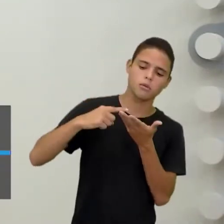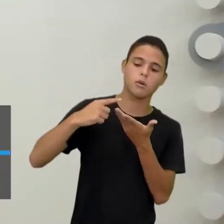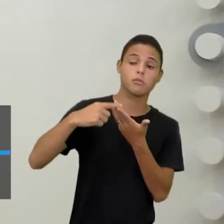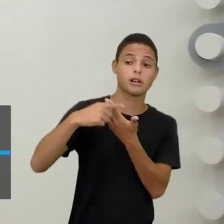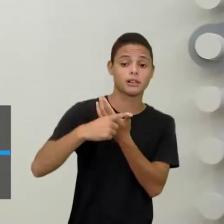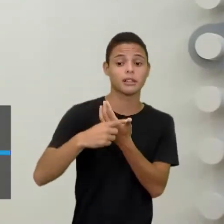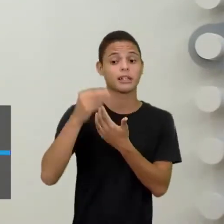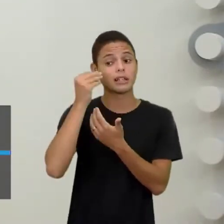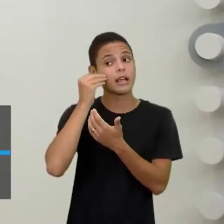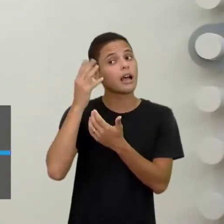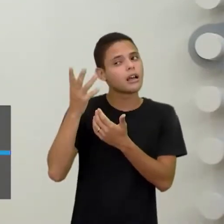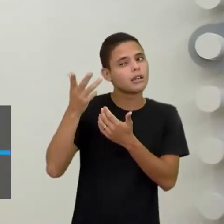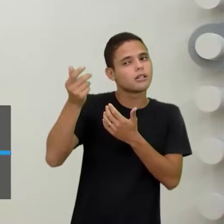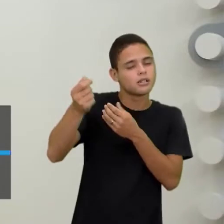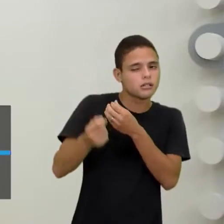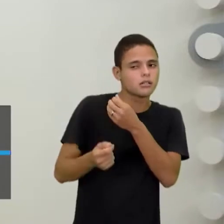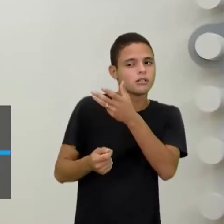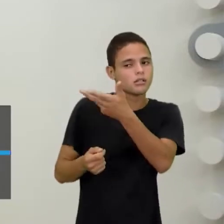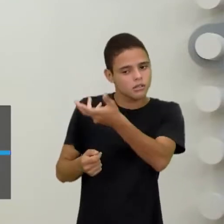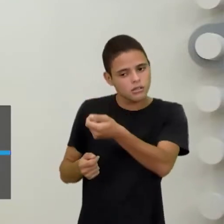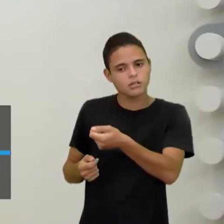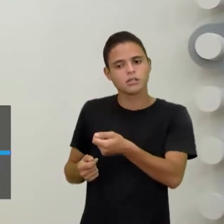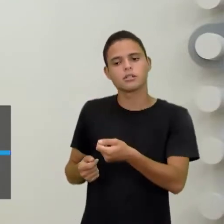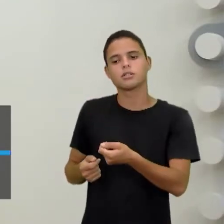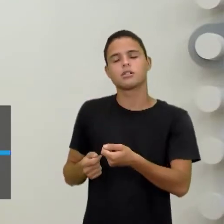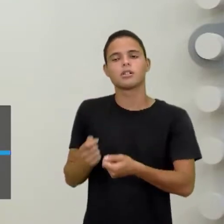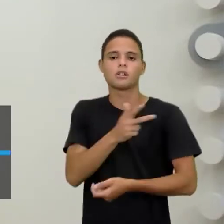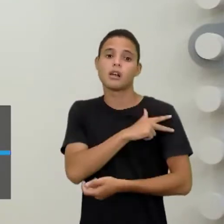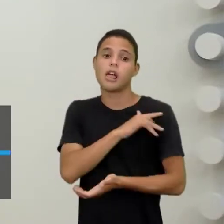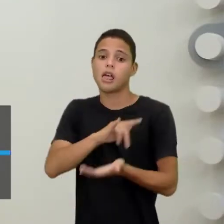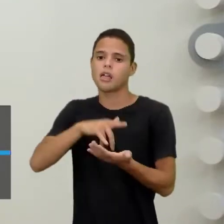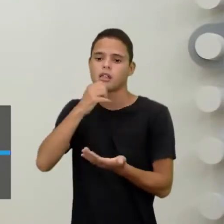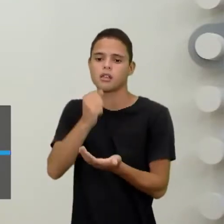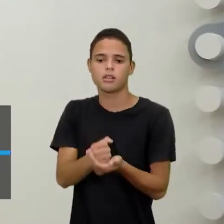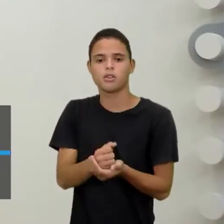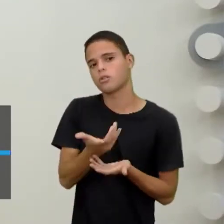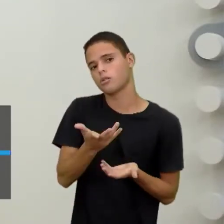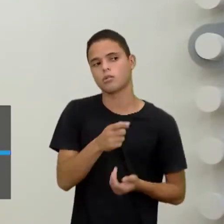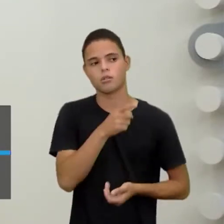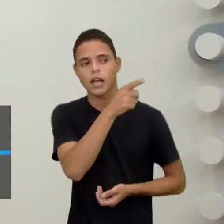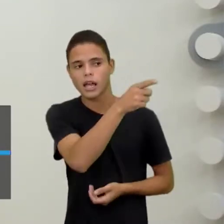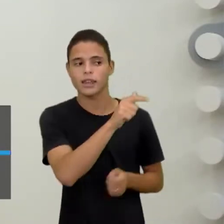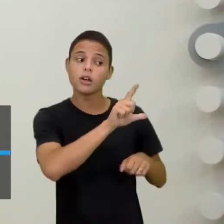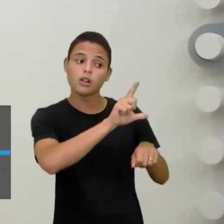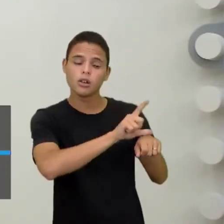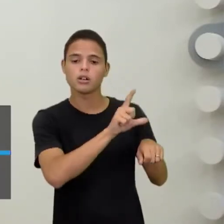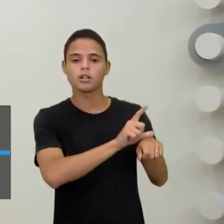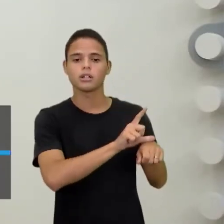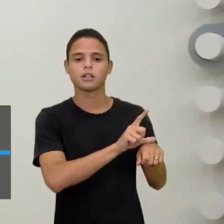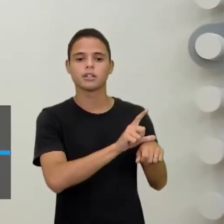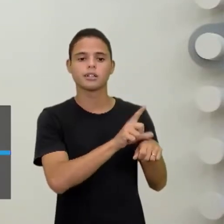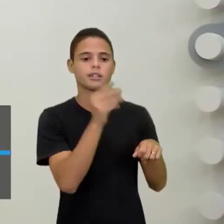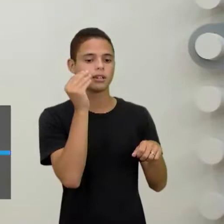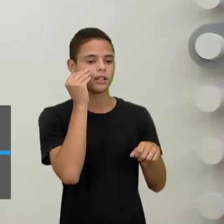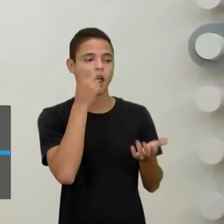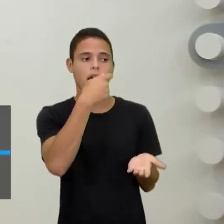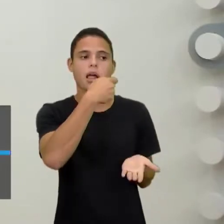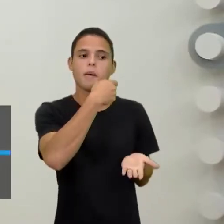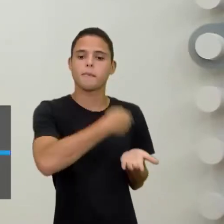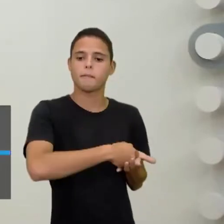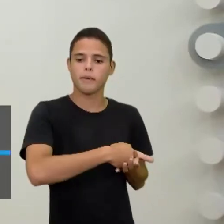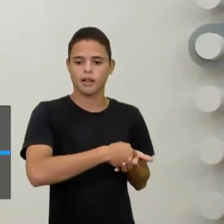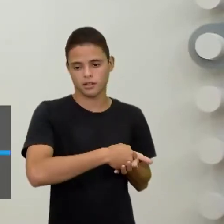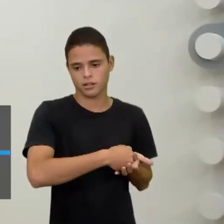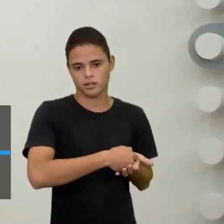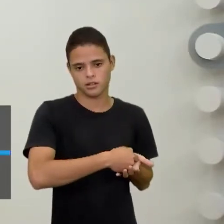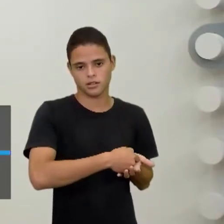argumentos adequados. Você quer convencer o dono daquela loja a repor o dinheiro do